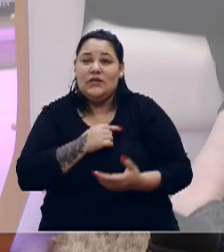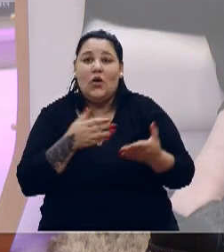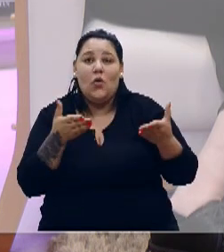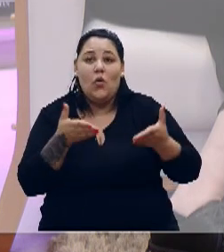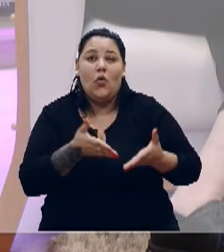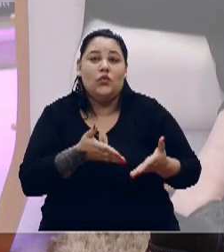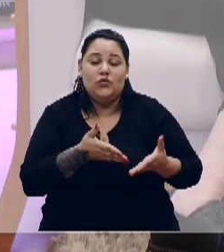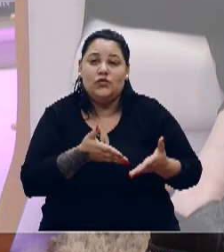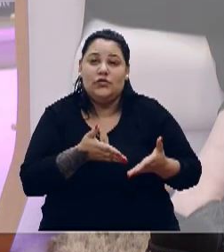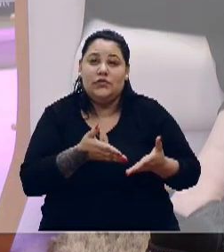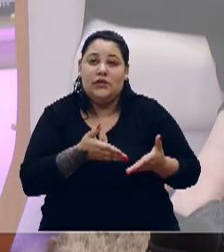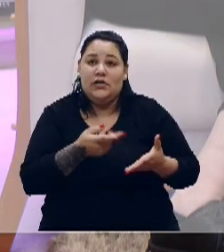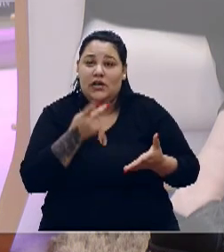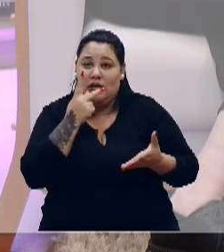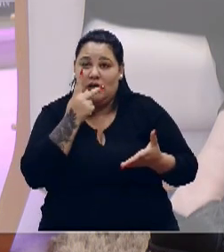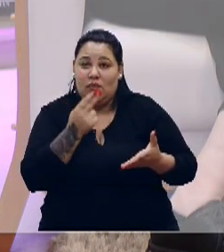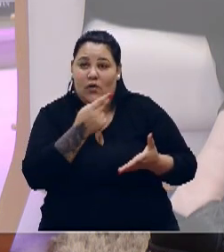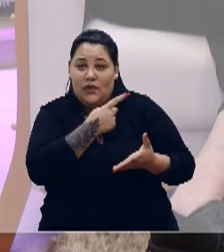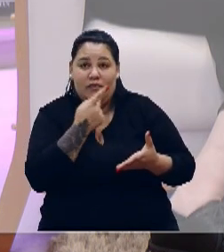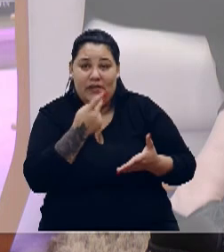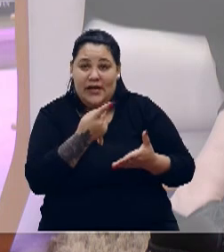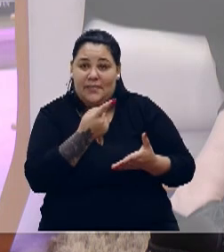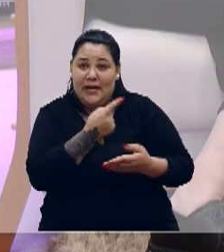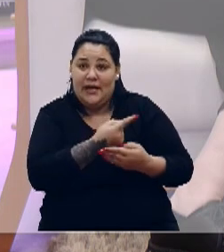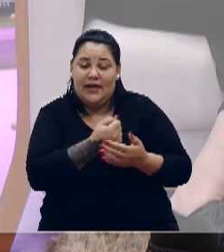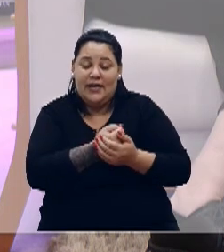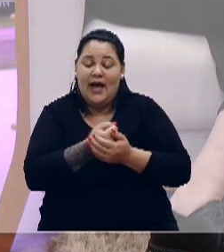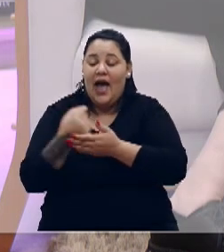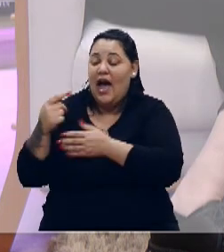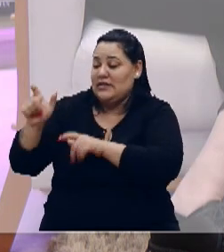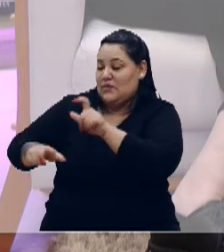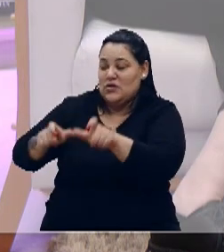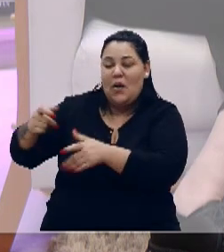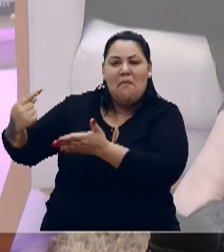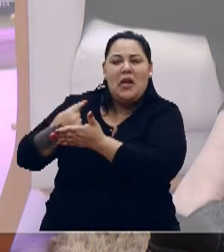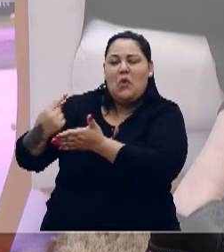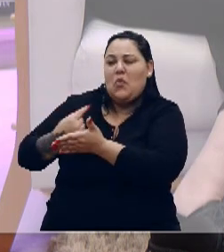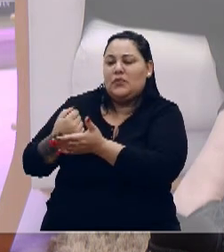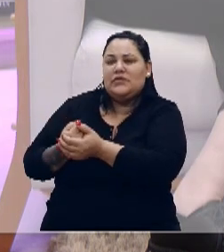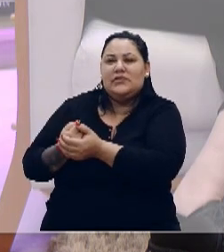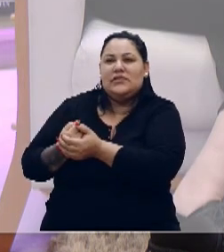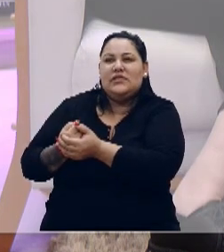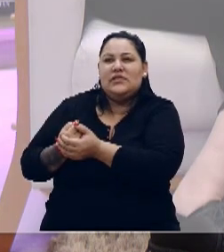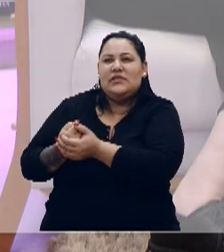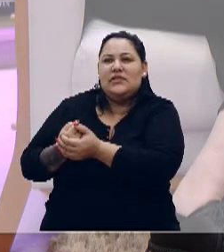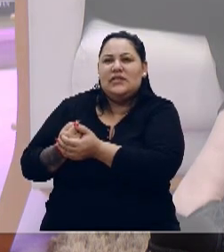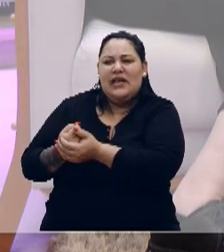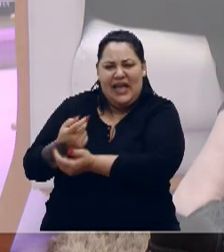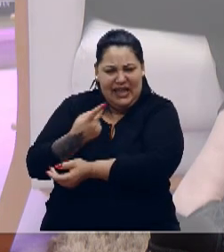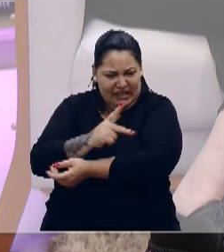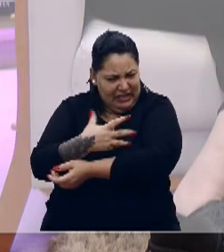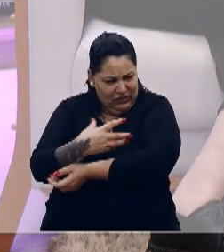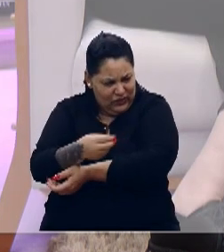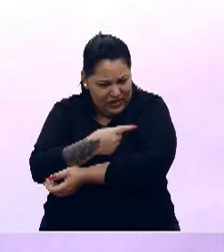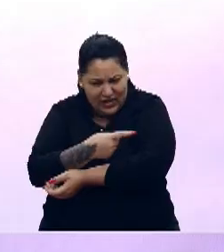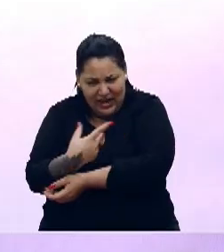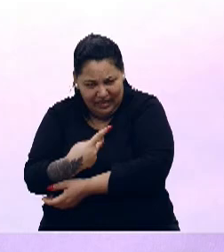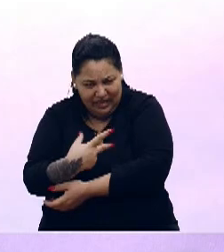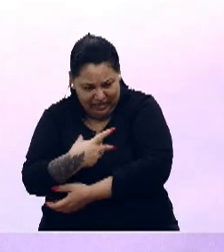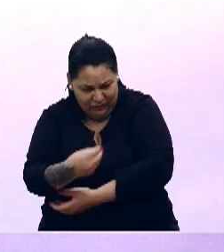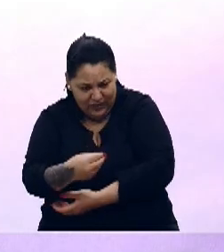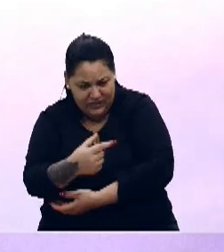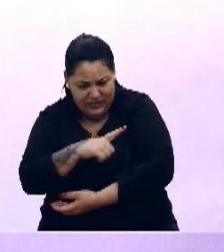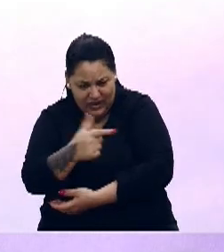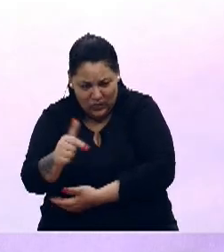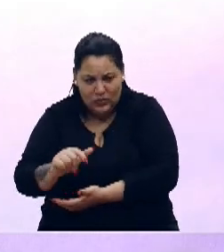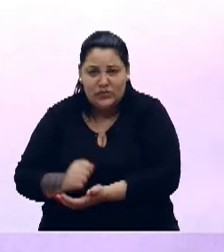Quando eu estava falando para a Carol também, que as pessoas me perguntam, né, quando vem o Mateu, é teu único filho? Tu tem outro? E eu